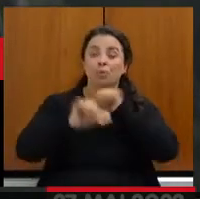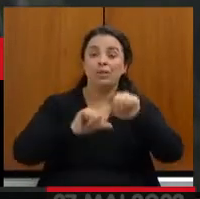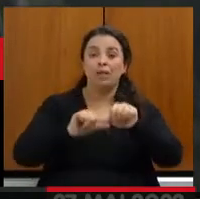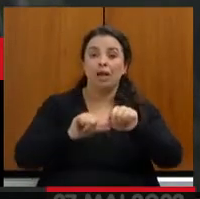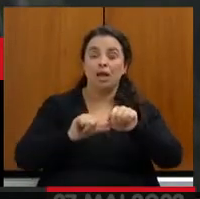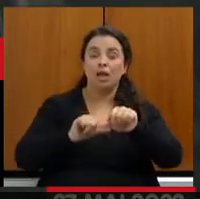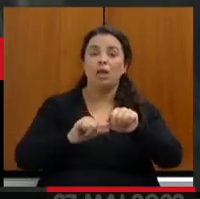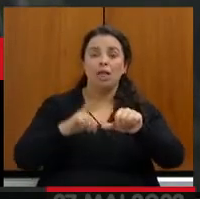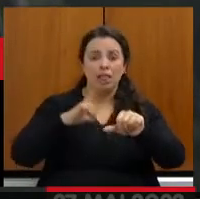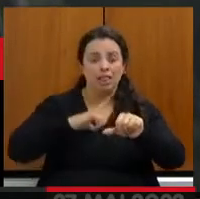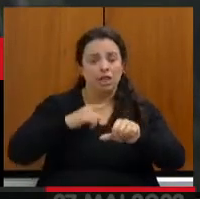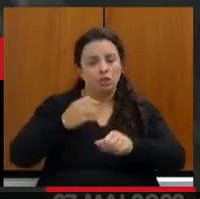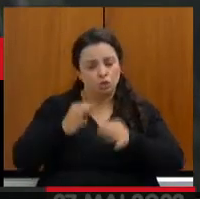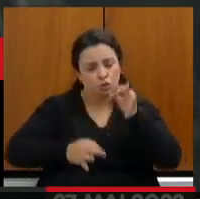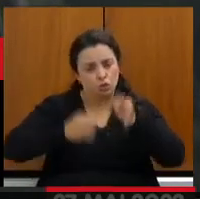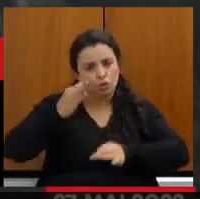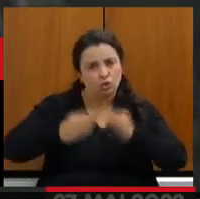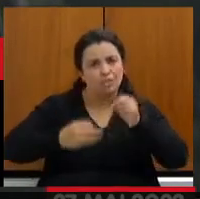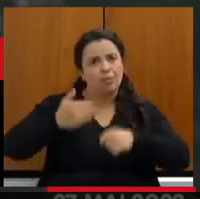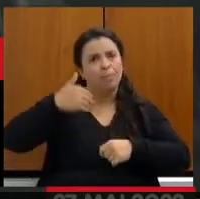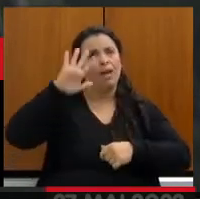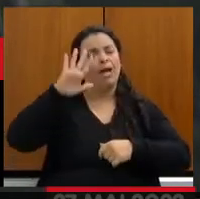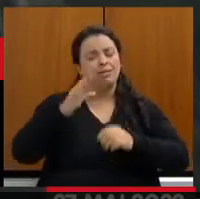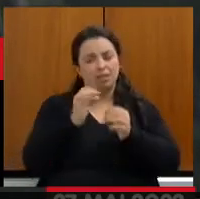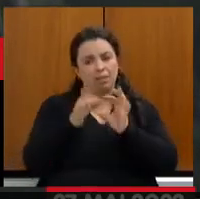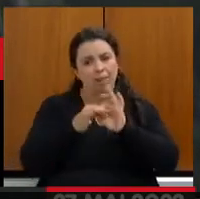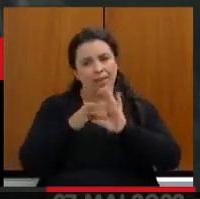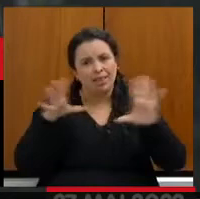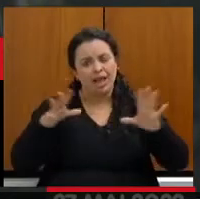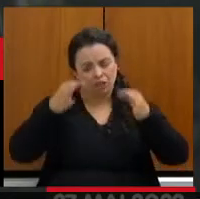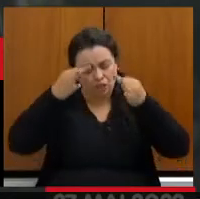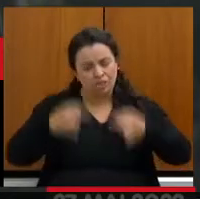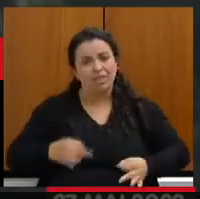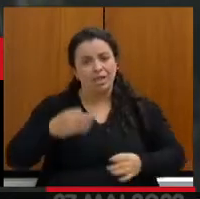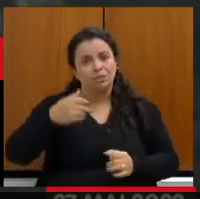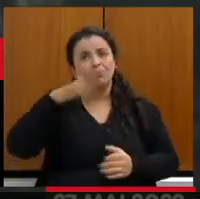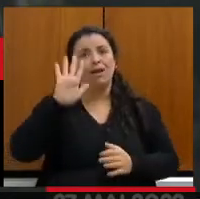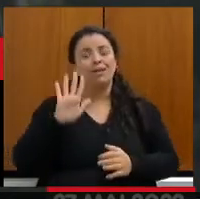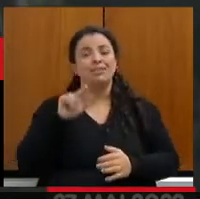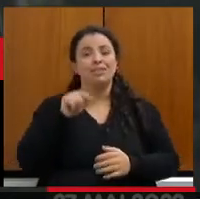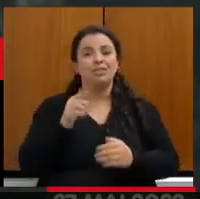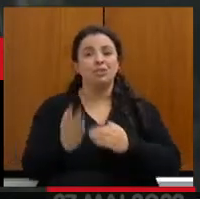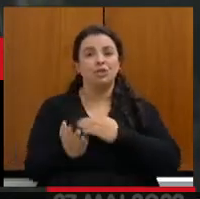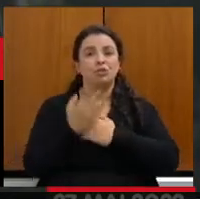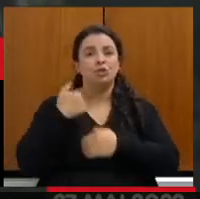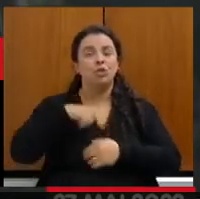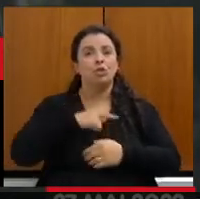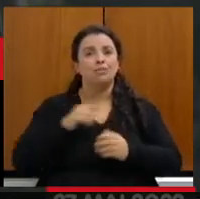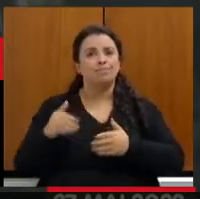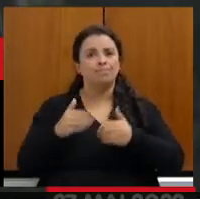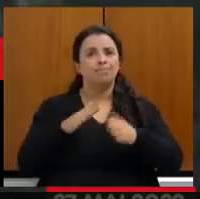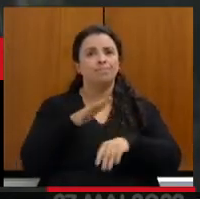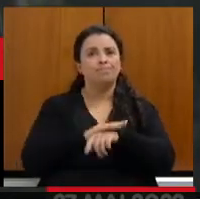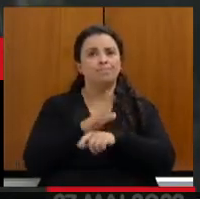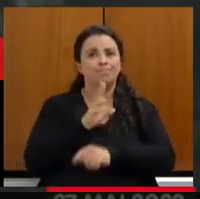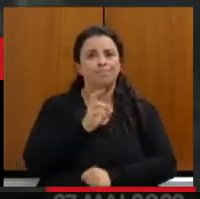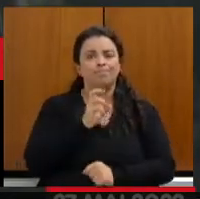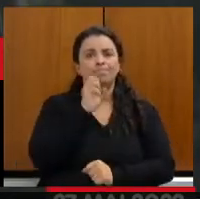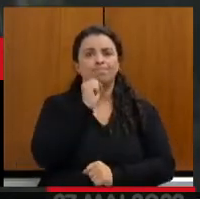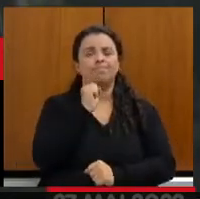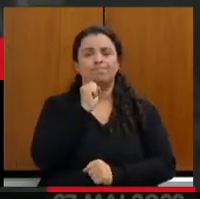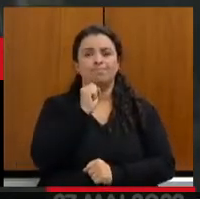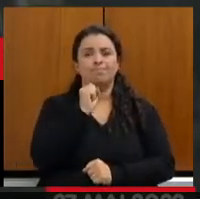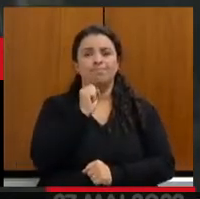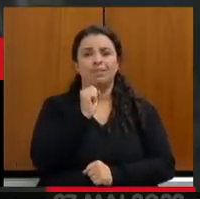mais justiça liberdade e dignidade isso nos faz reforçar nossa caminhada e dizer